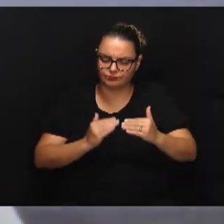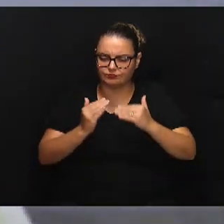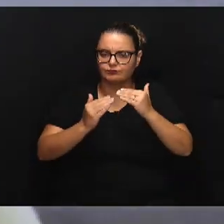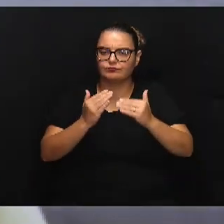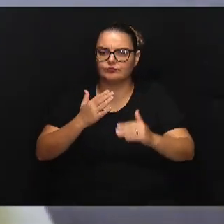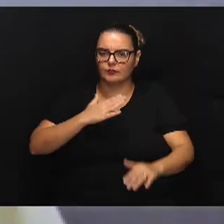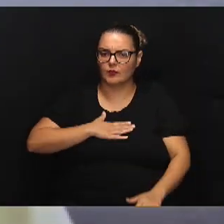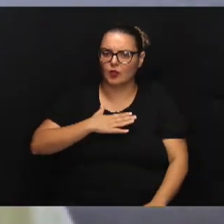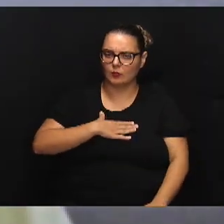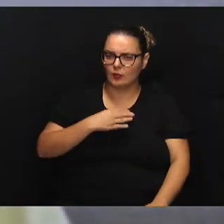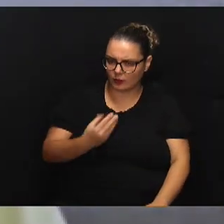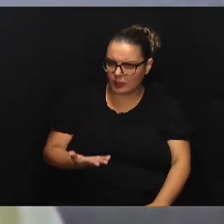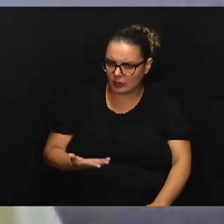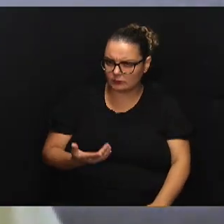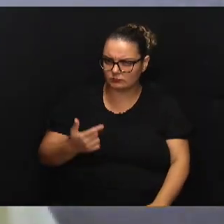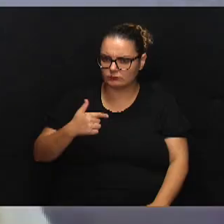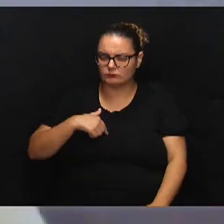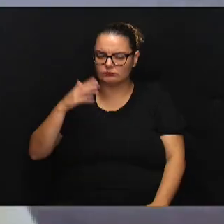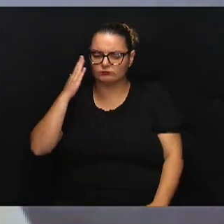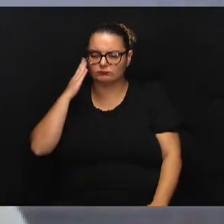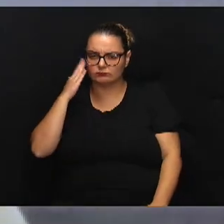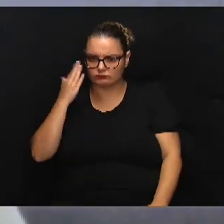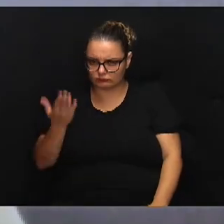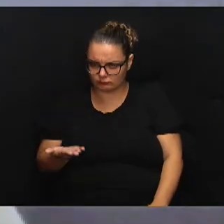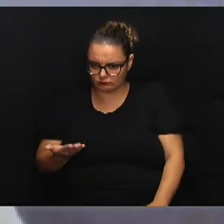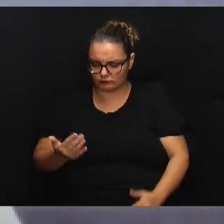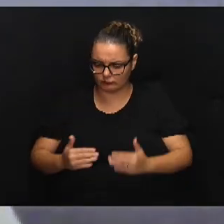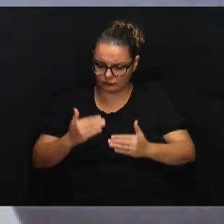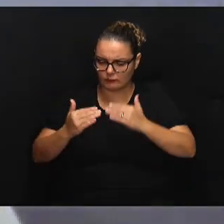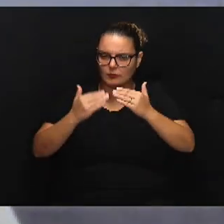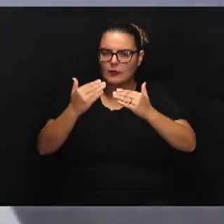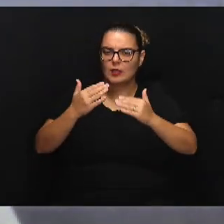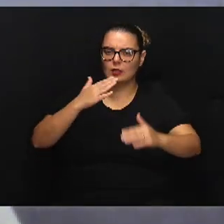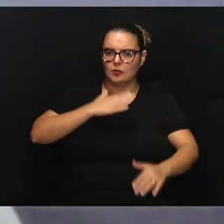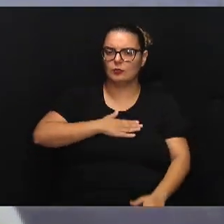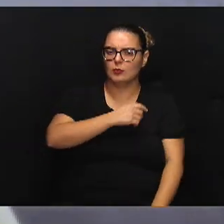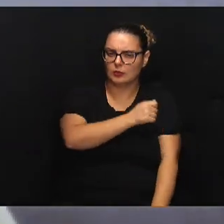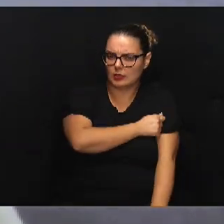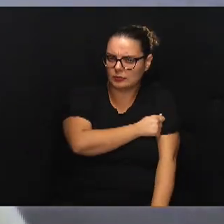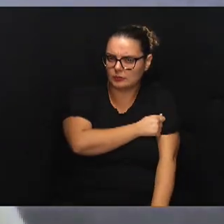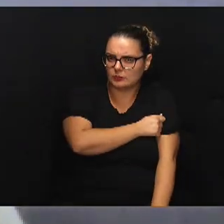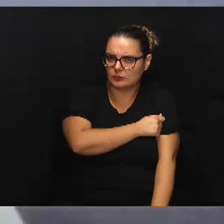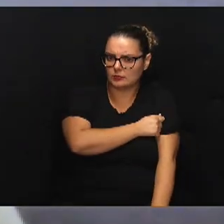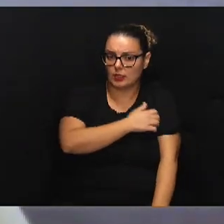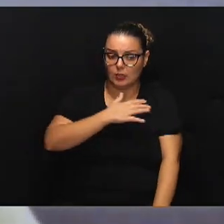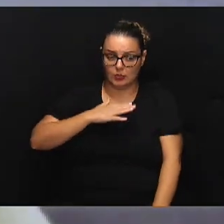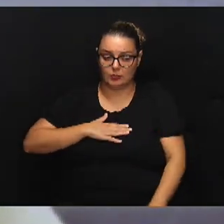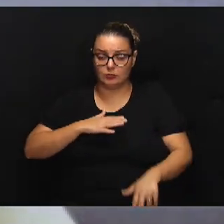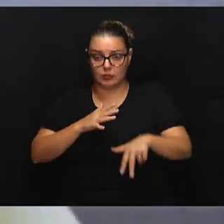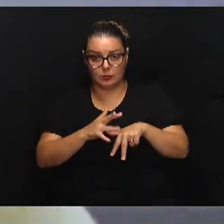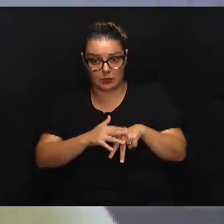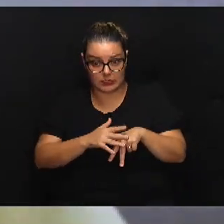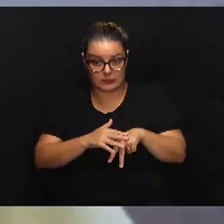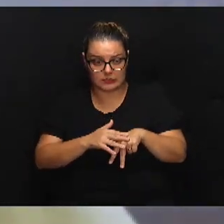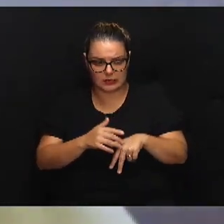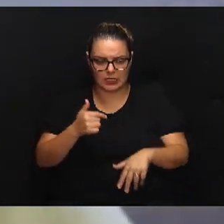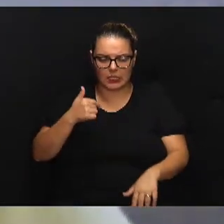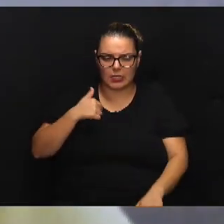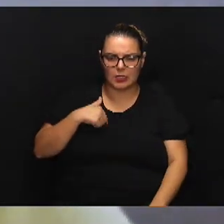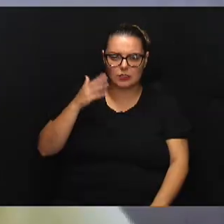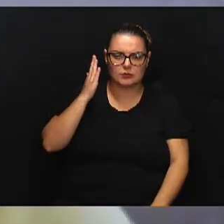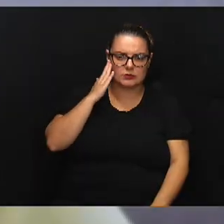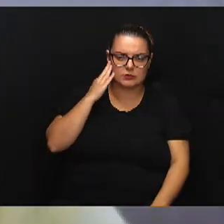meu filho? Será que eu entendo o desenvolvimento do meu aluno, do meu paciente? Será que eu sei